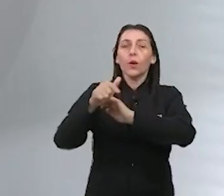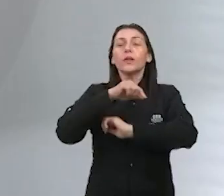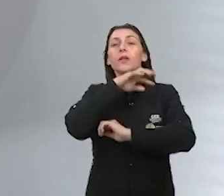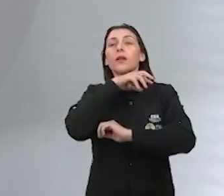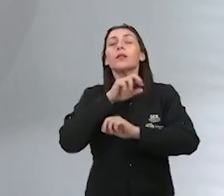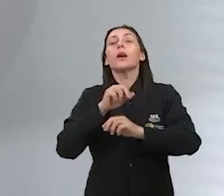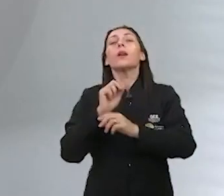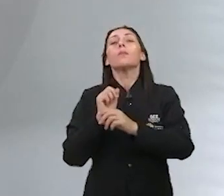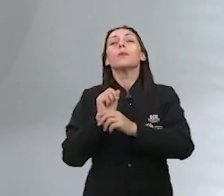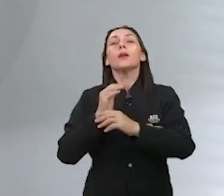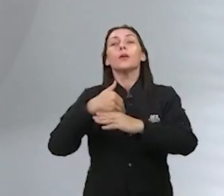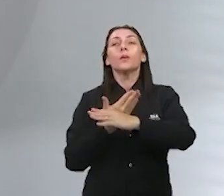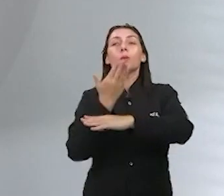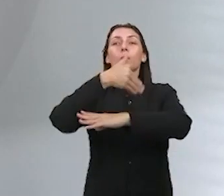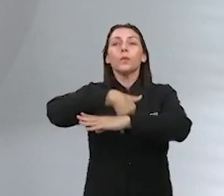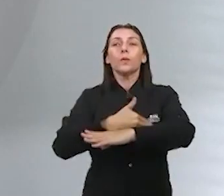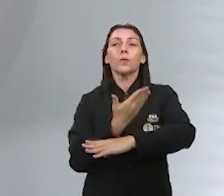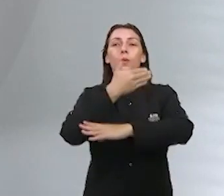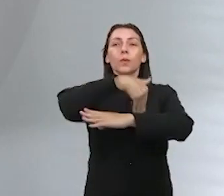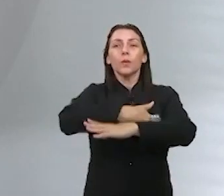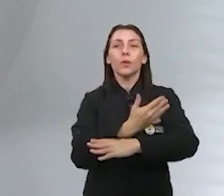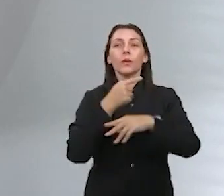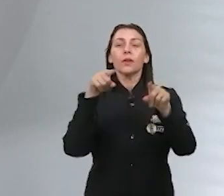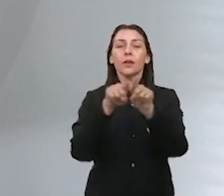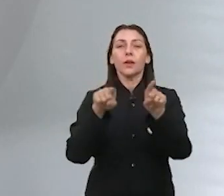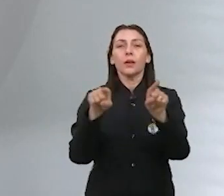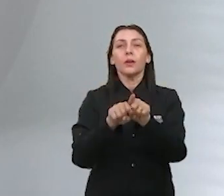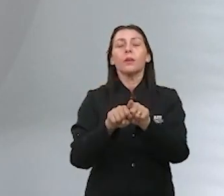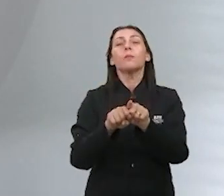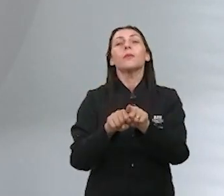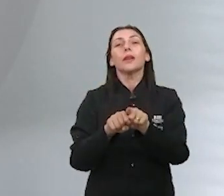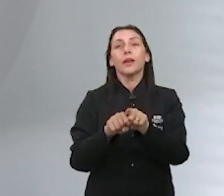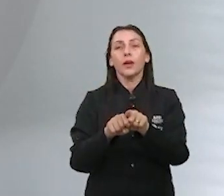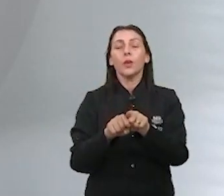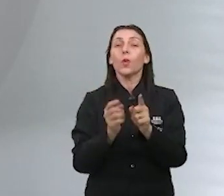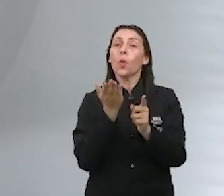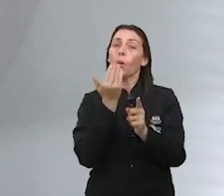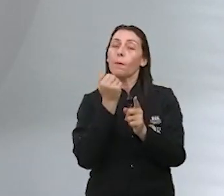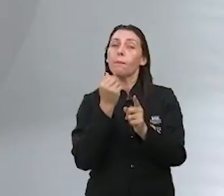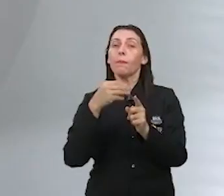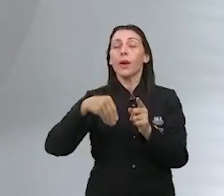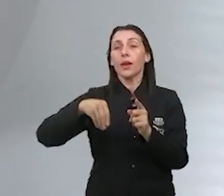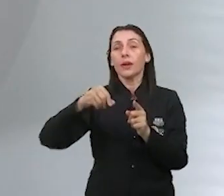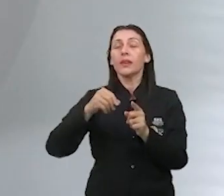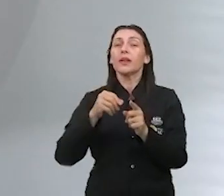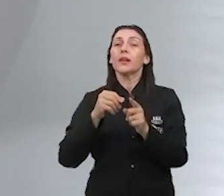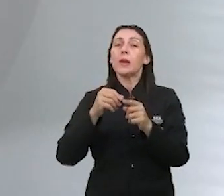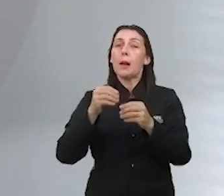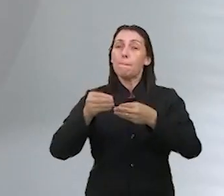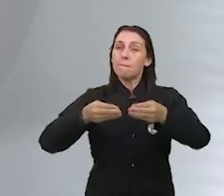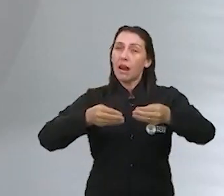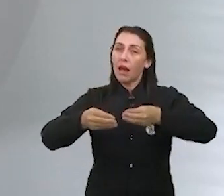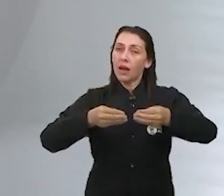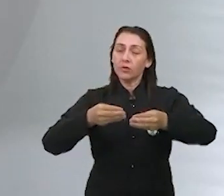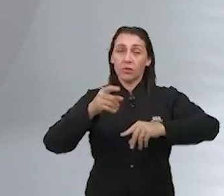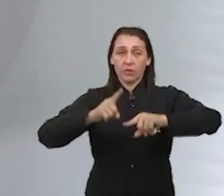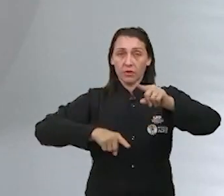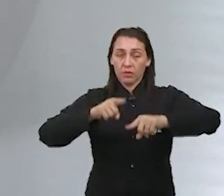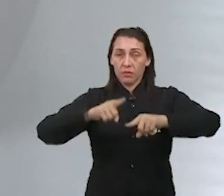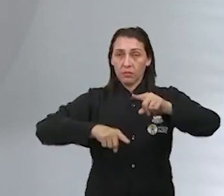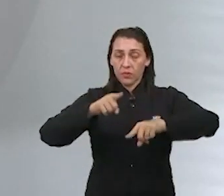como golfinhos, botos nos rios, por exemplo, que acabam ingerindo sacolas, canudos, né? São